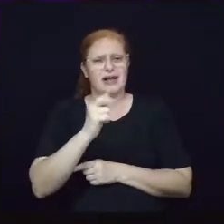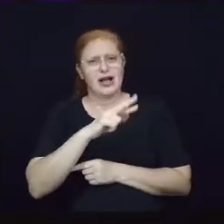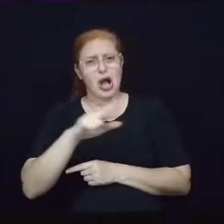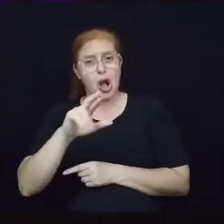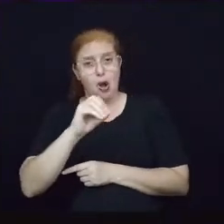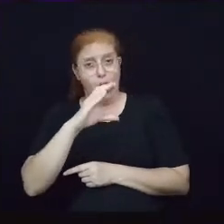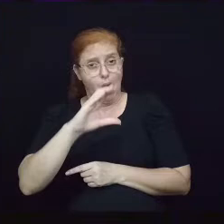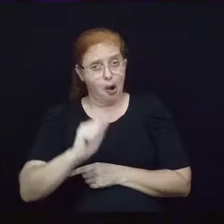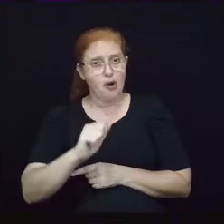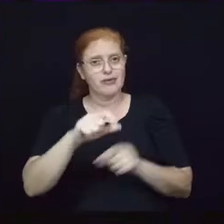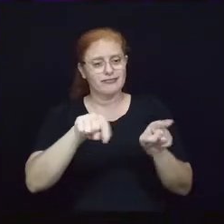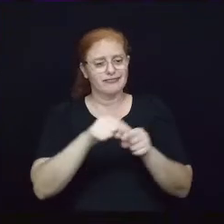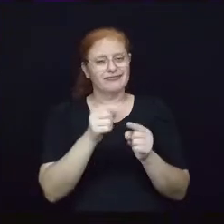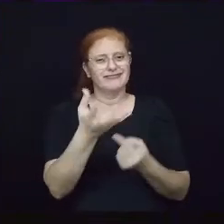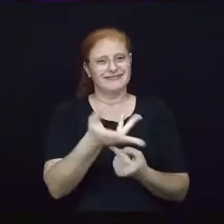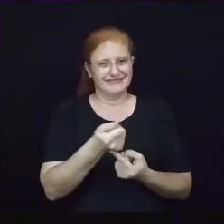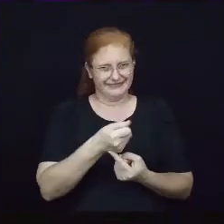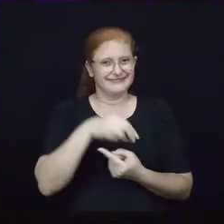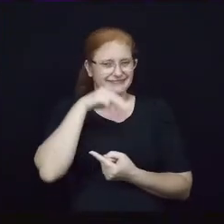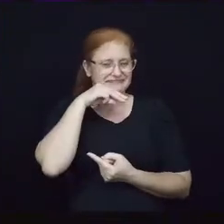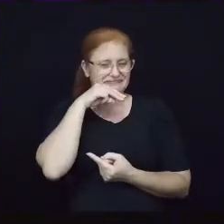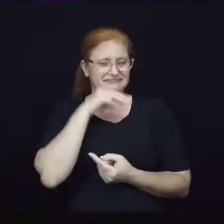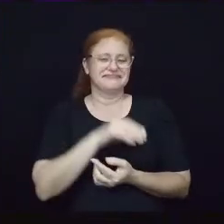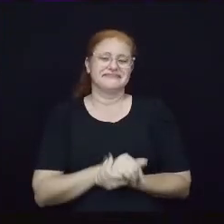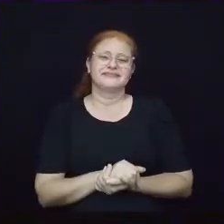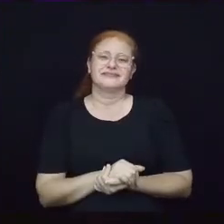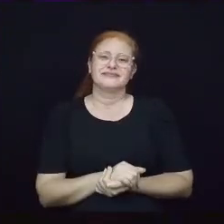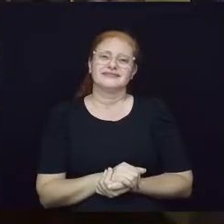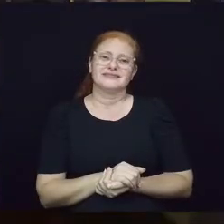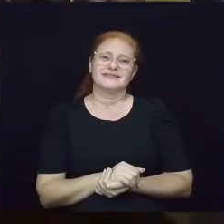ateliê do Mauro, né?